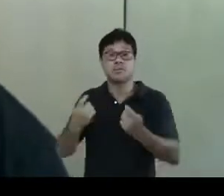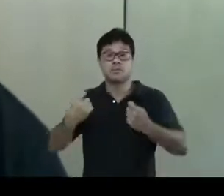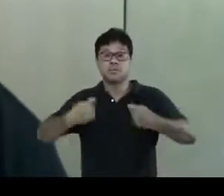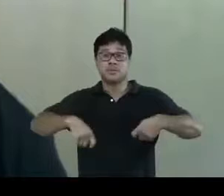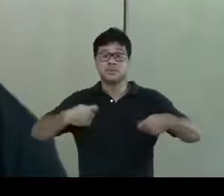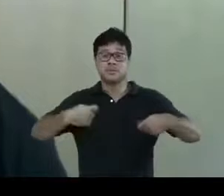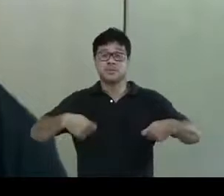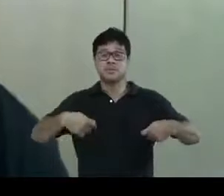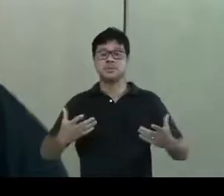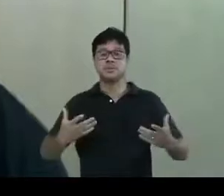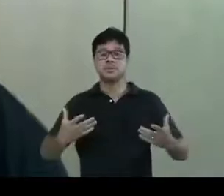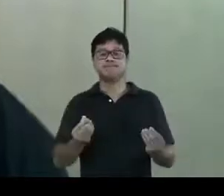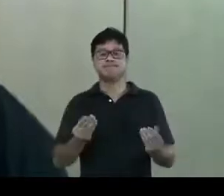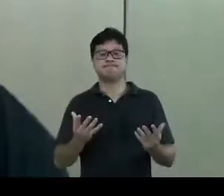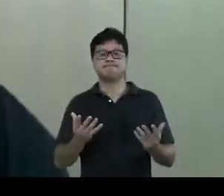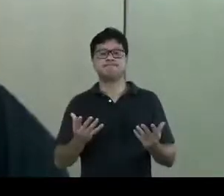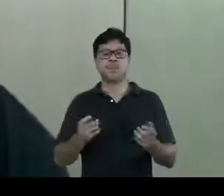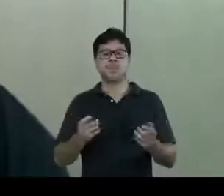precisam